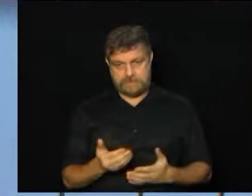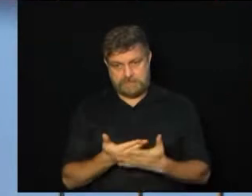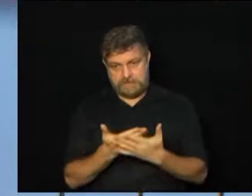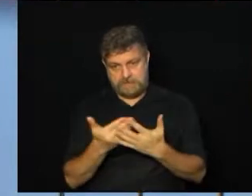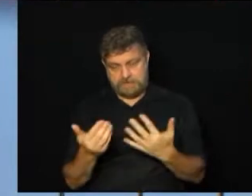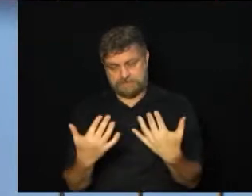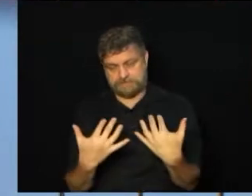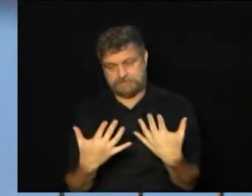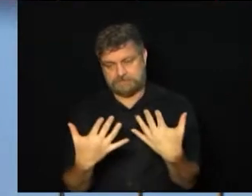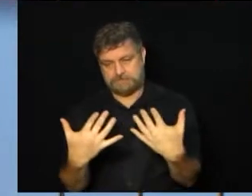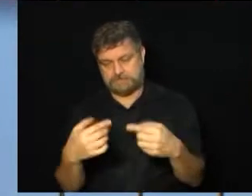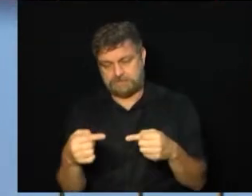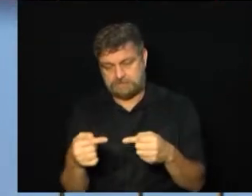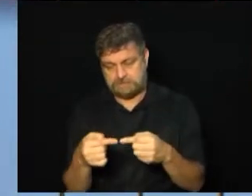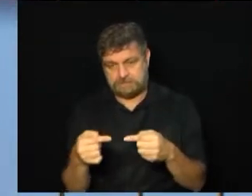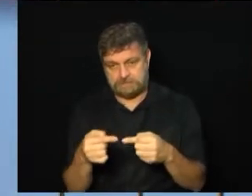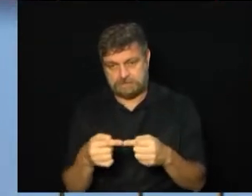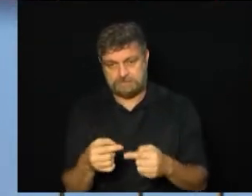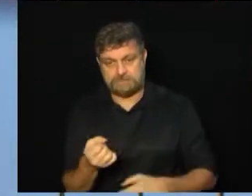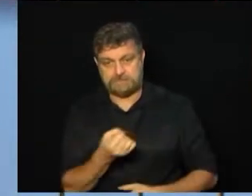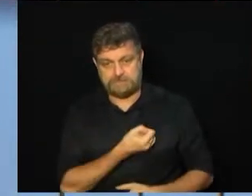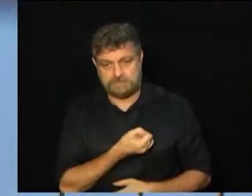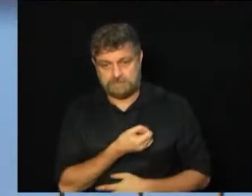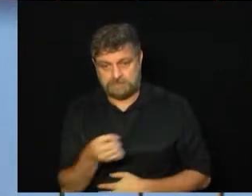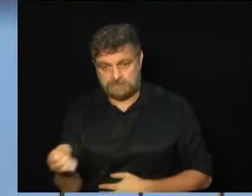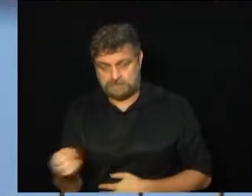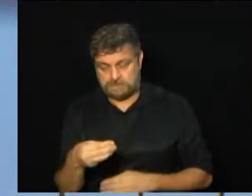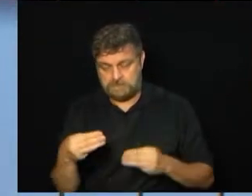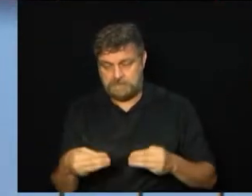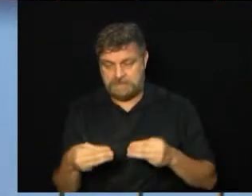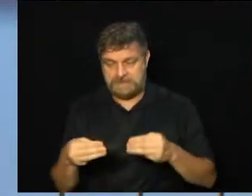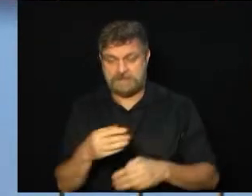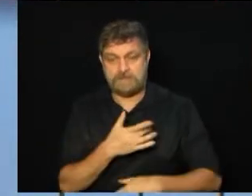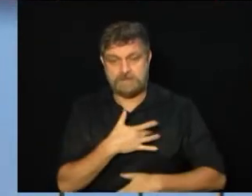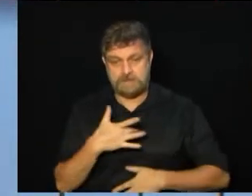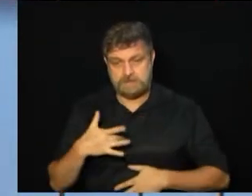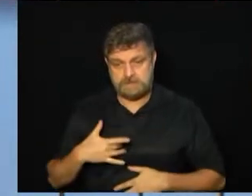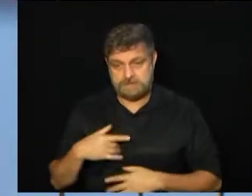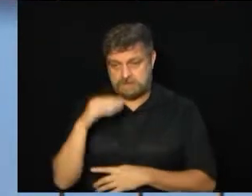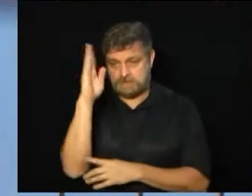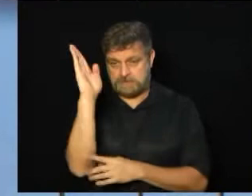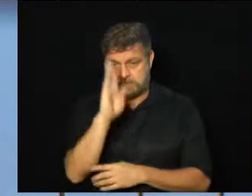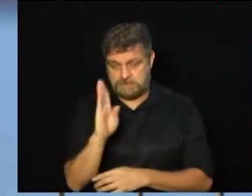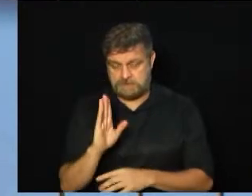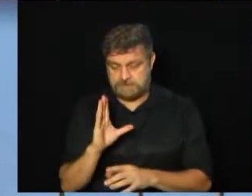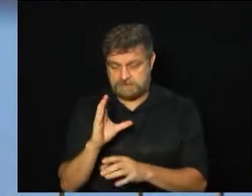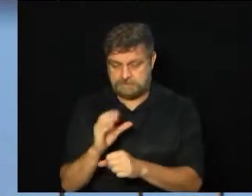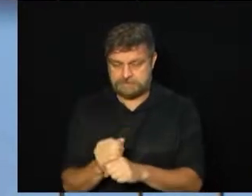de casa. E de acordo com a última atualização do Ministério da Saúde, o Brasil soma